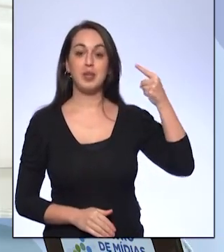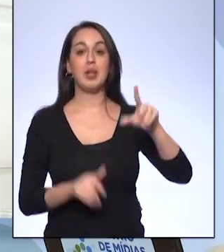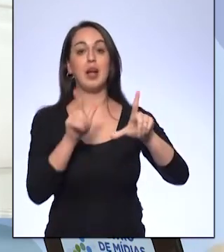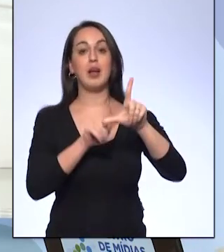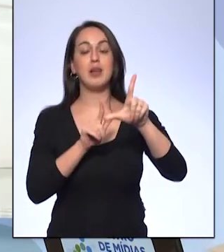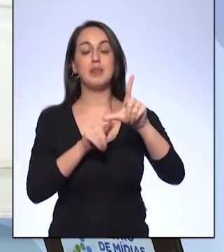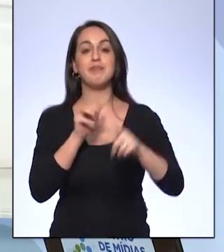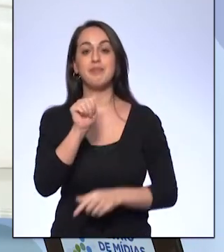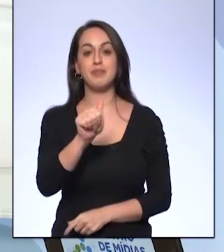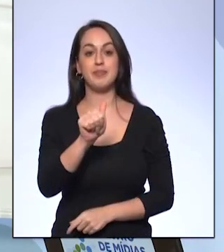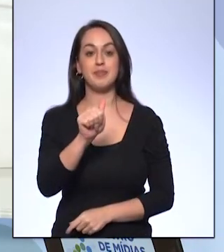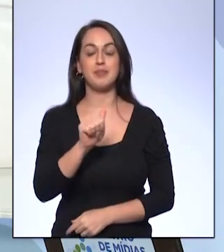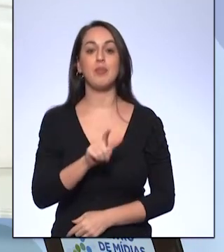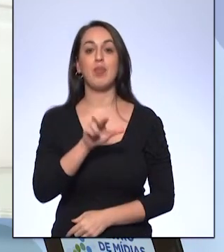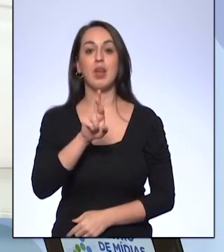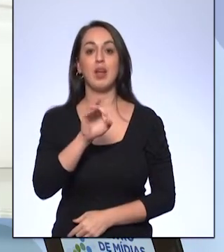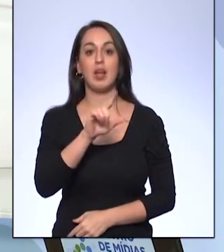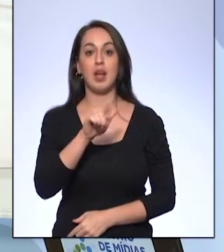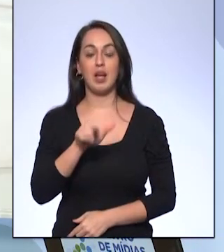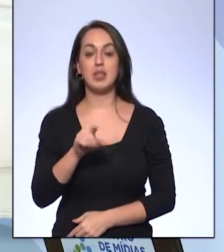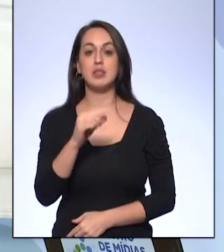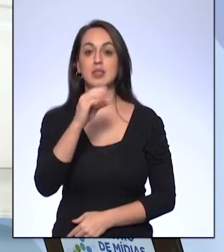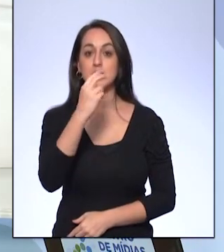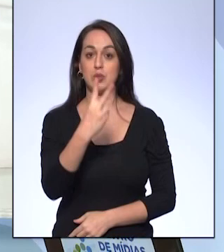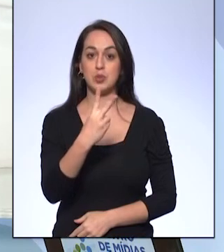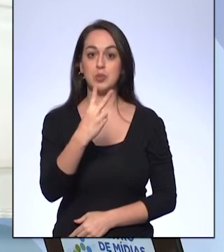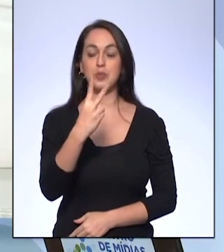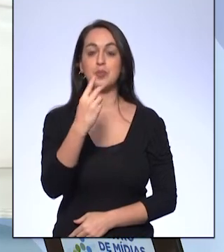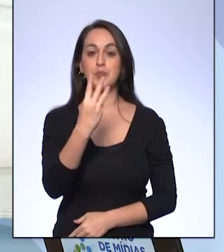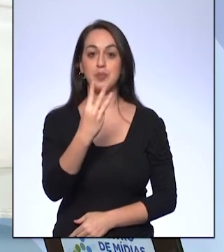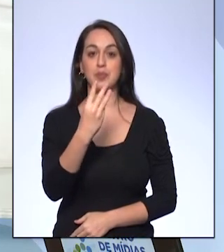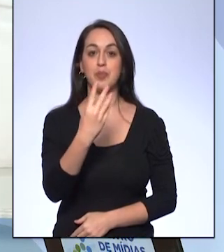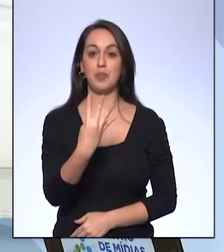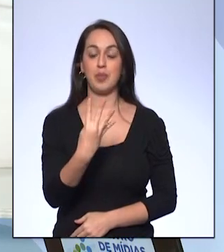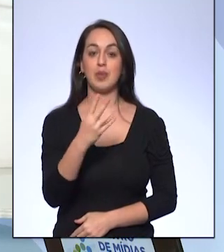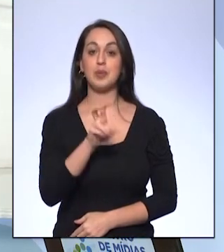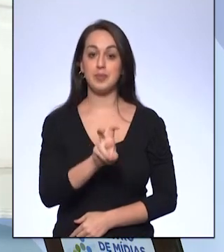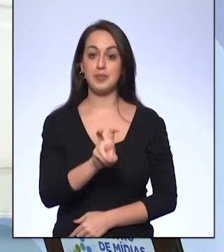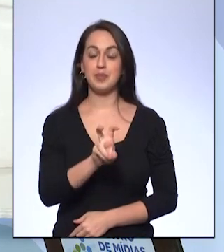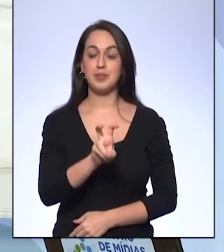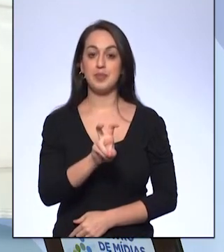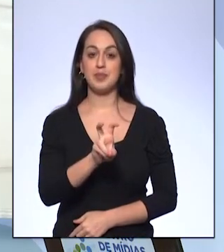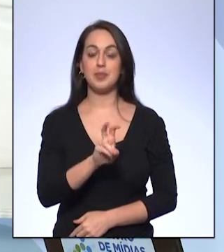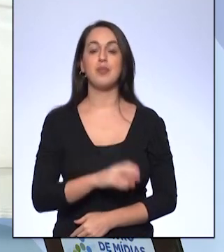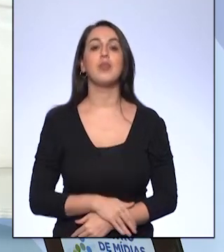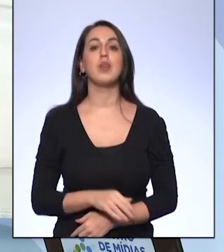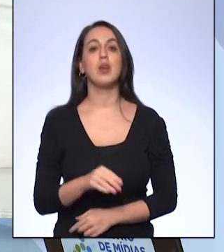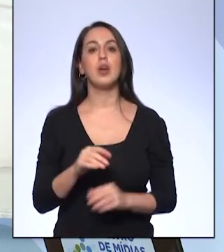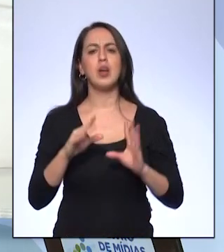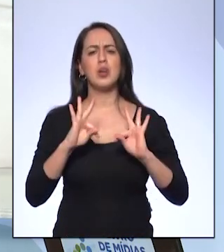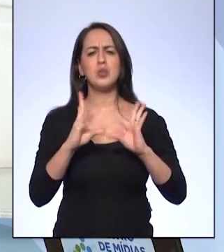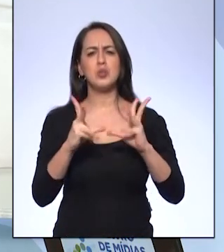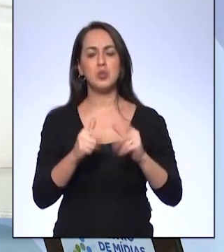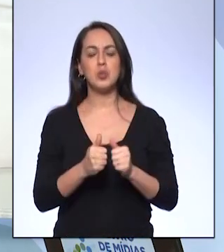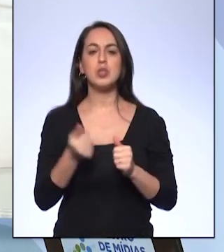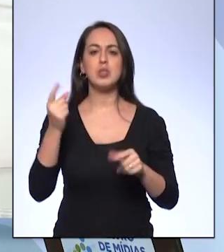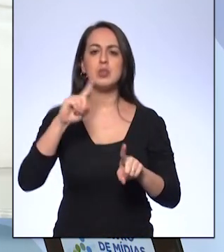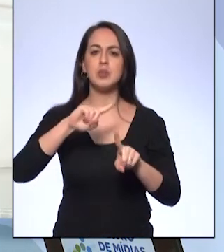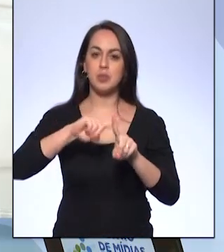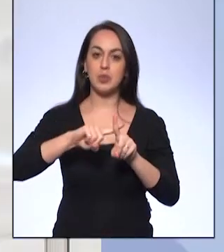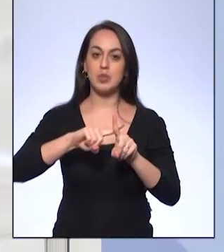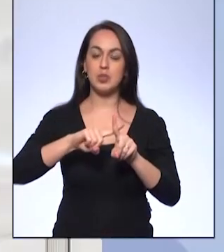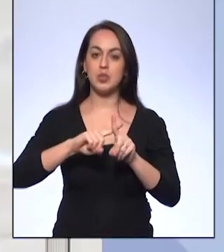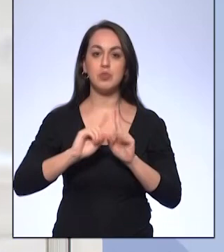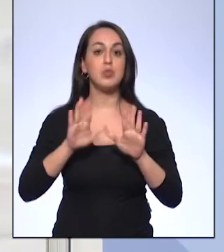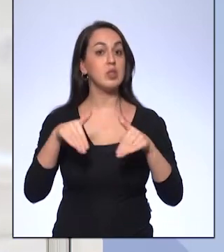letra A. Raízes 2, 3, 4 e 5. São todas positivas?